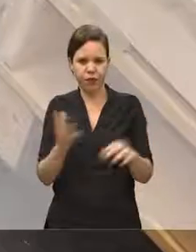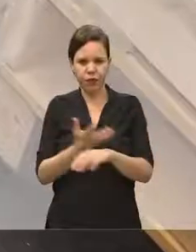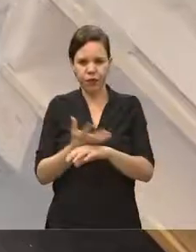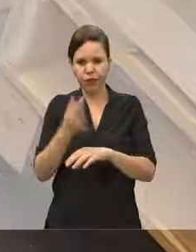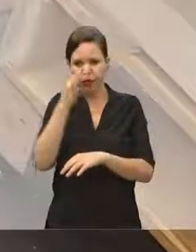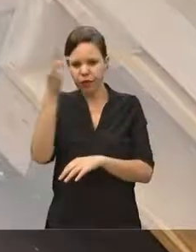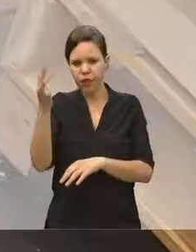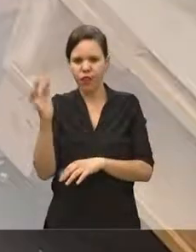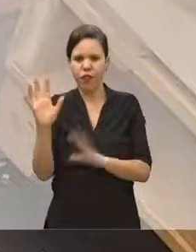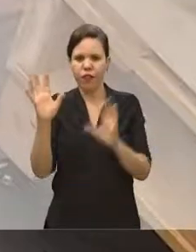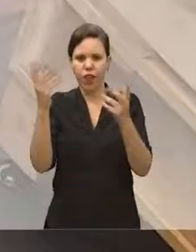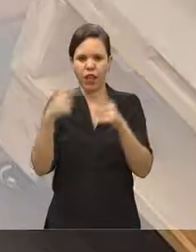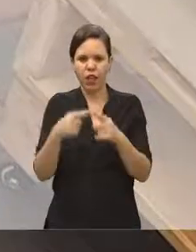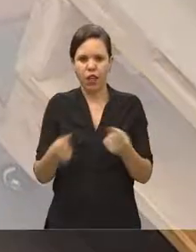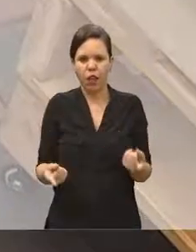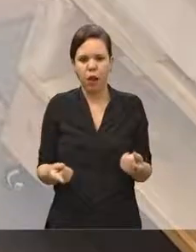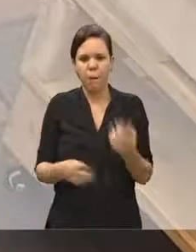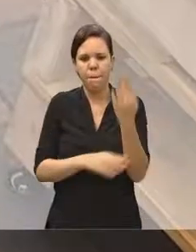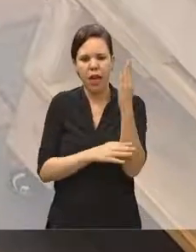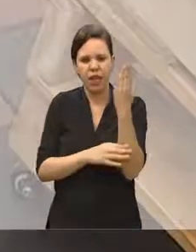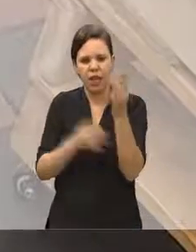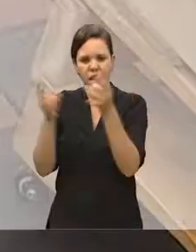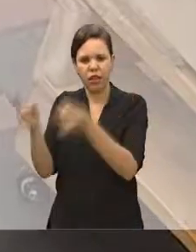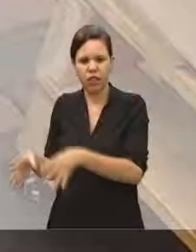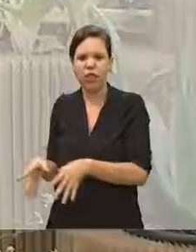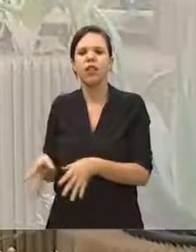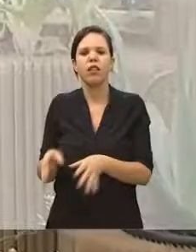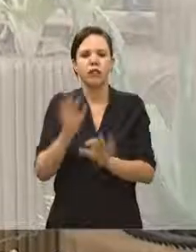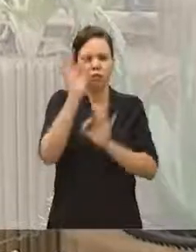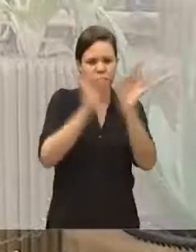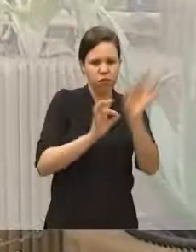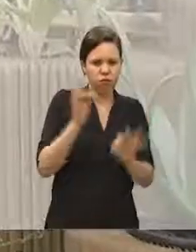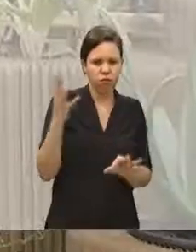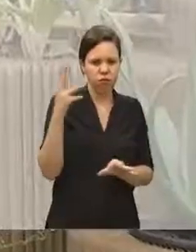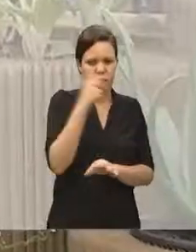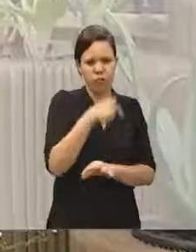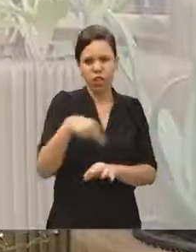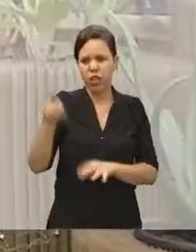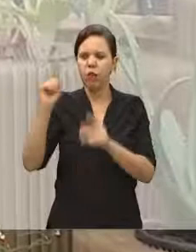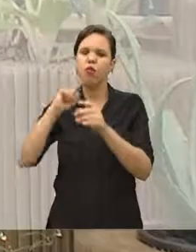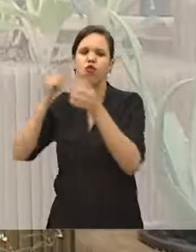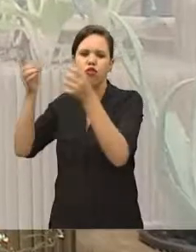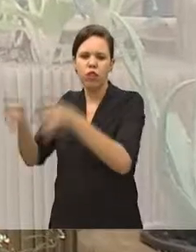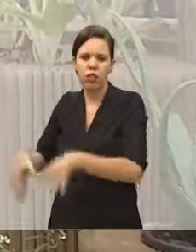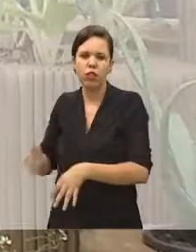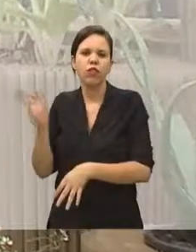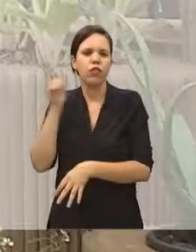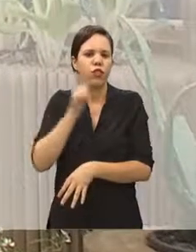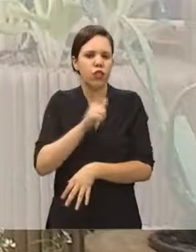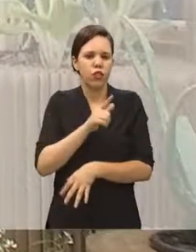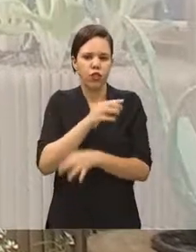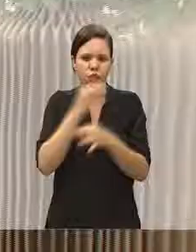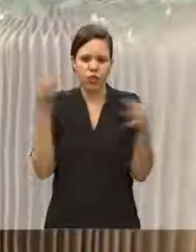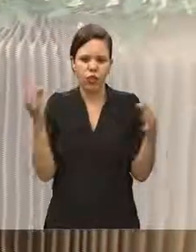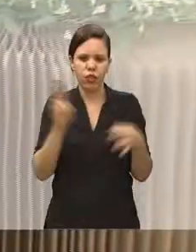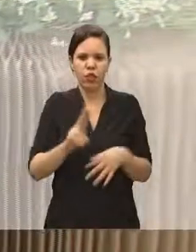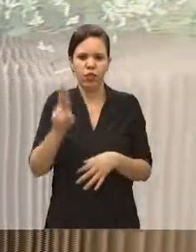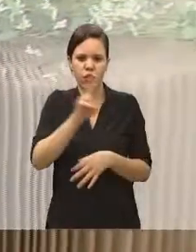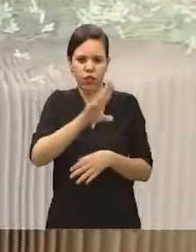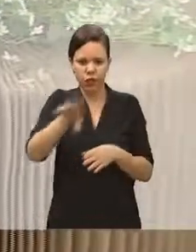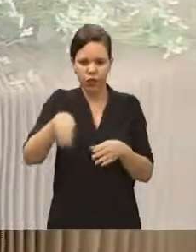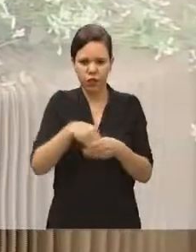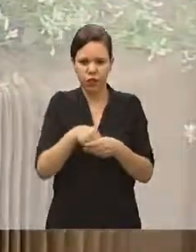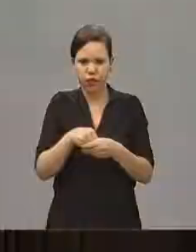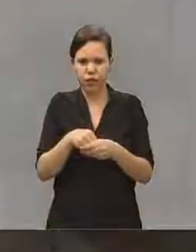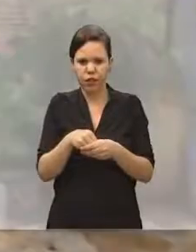para madeira de demolição, objetos decorativos e peças que iriam para o lixo ganham uma nova função para compor